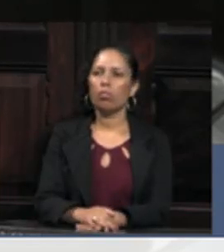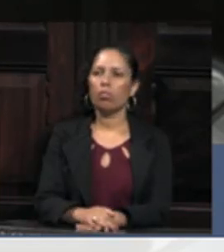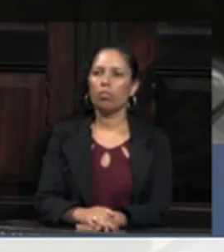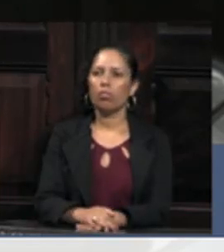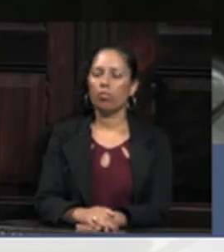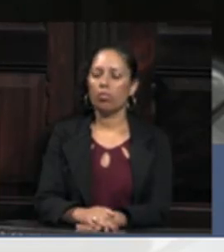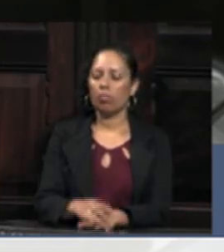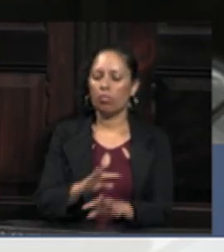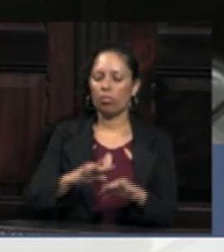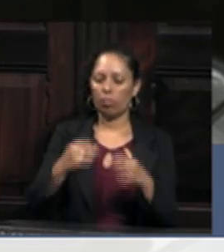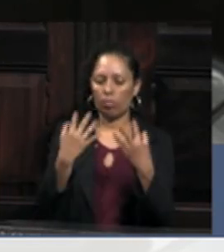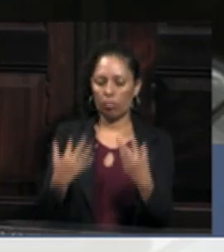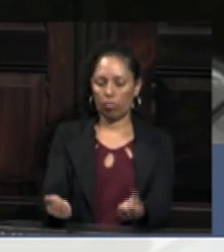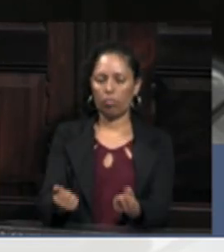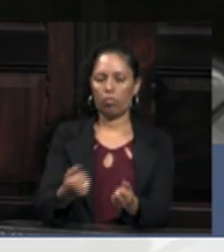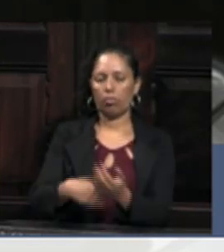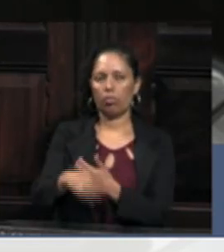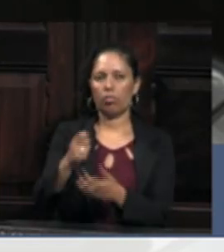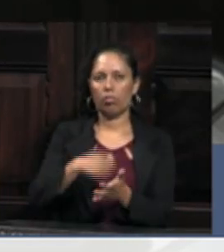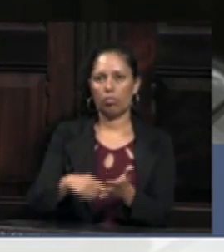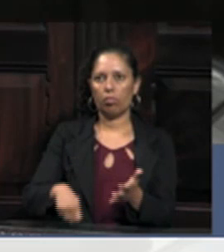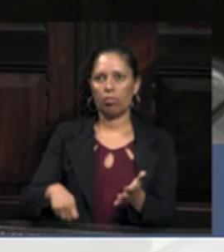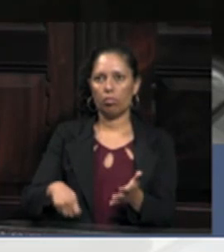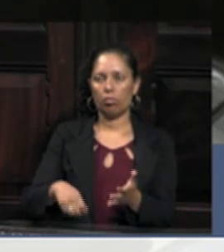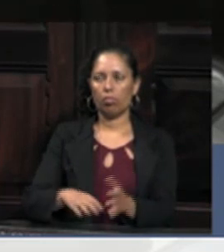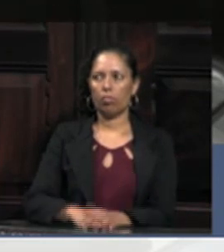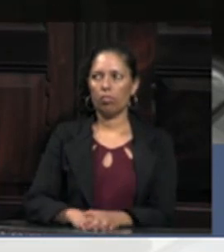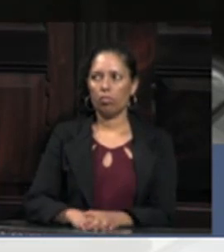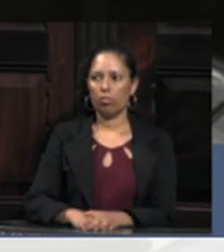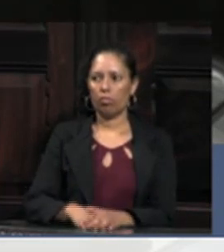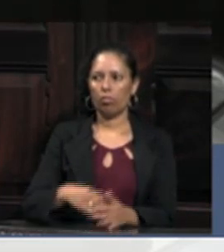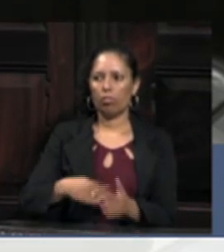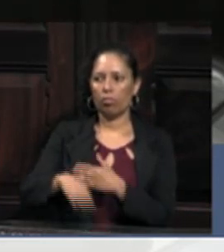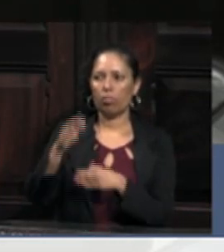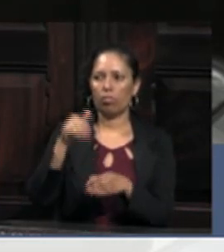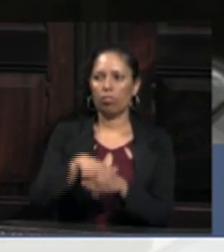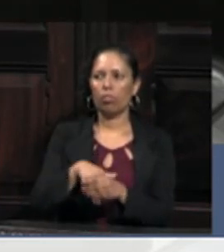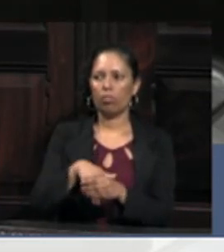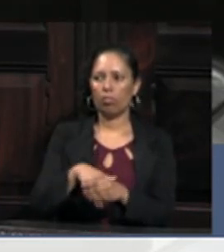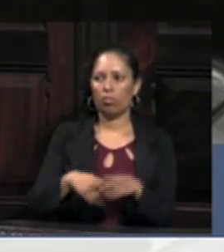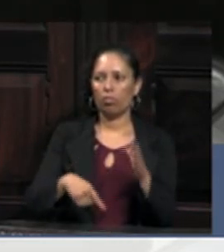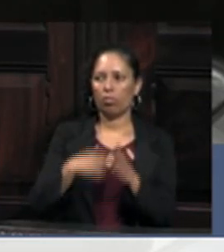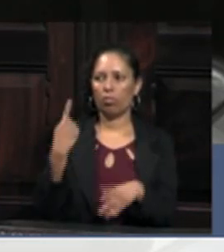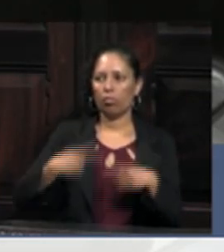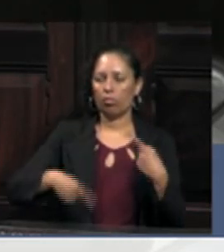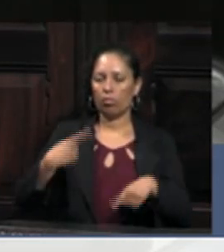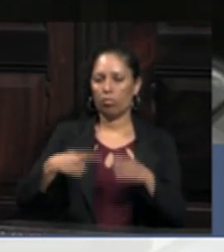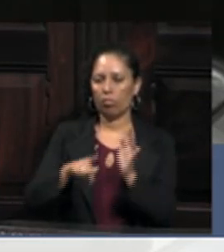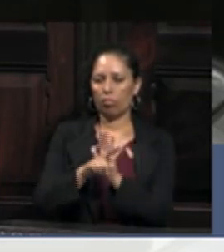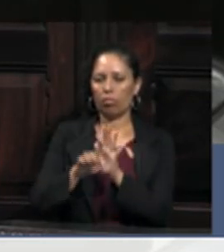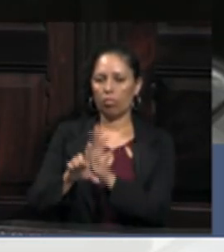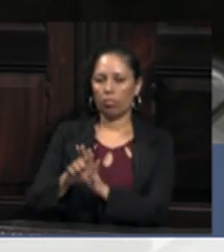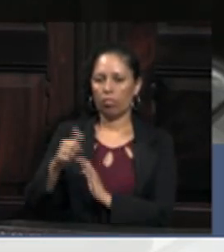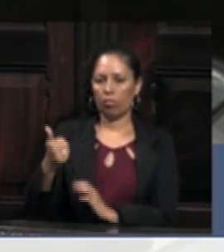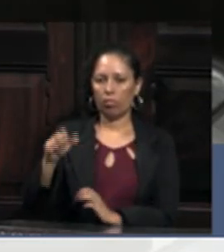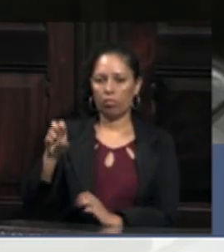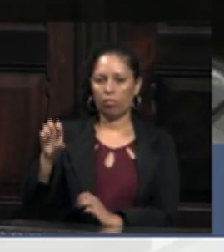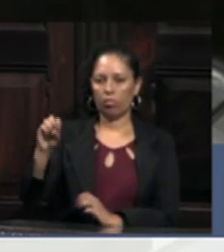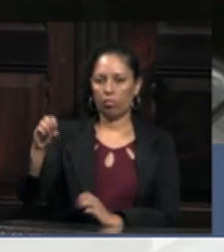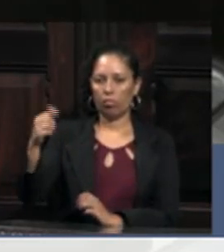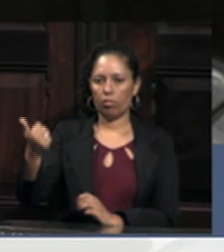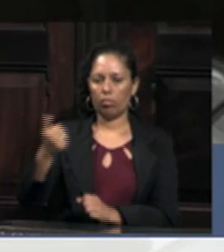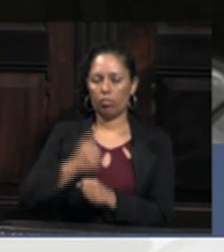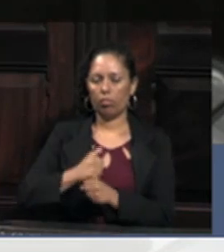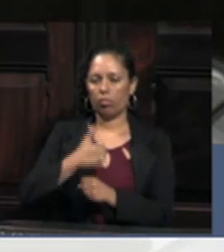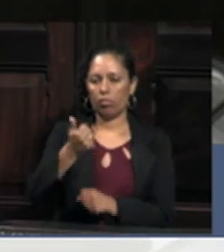Os senhores que aprovam essa comissão, aprovado, vai ao autógrafo. Em votação, em primeira discussão, projeto de lei 1501 de